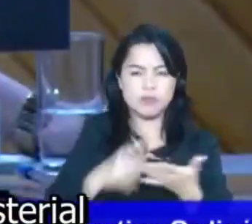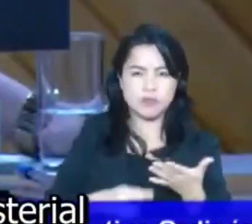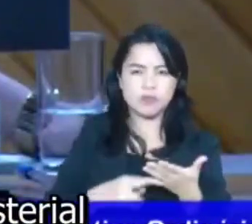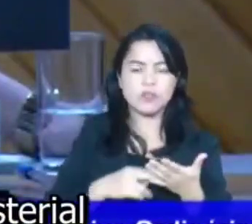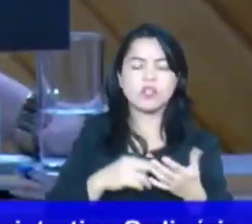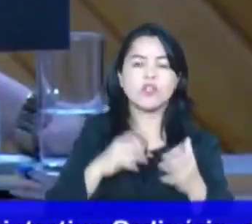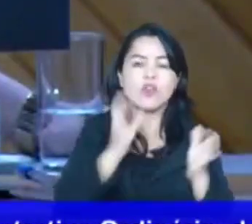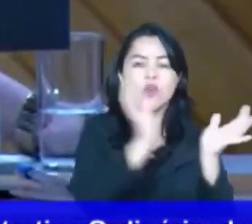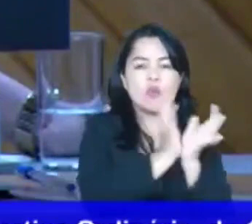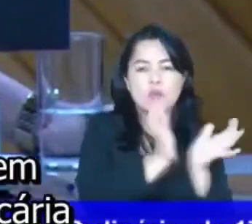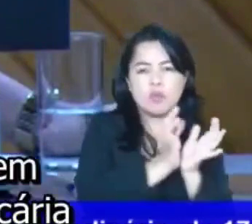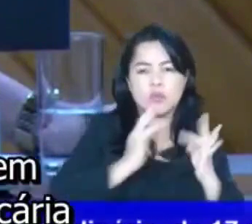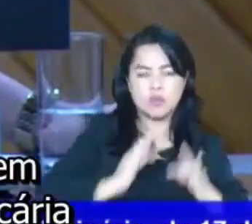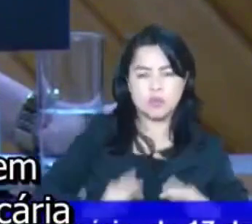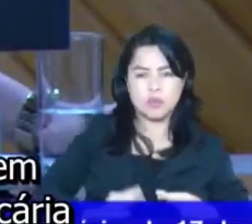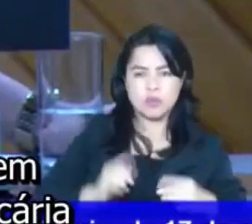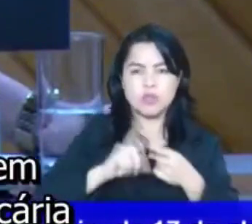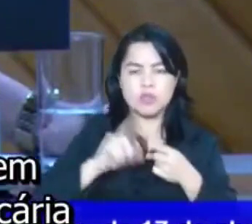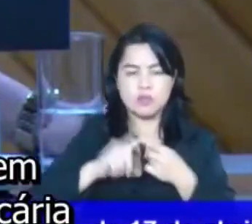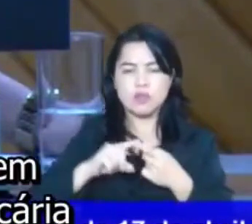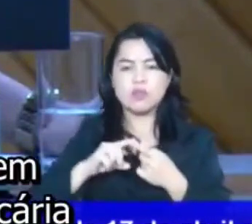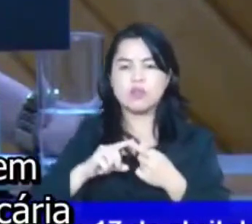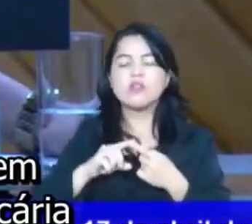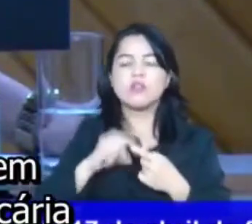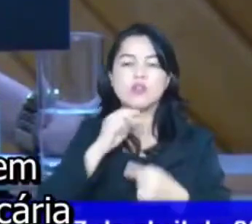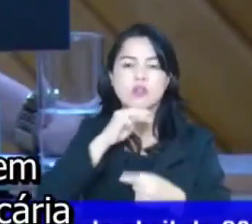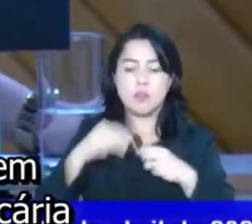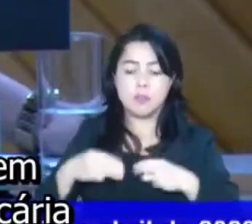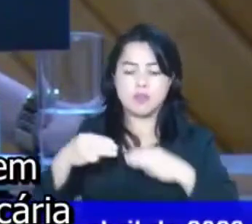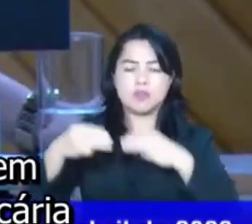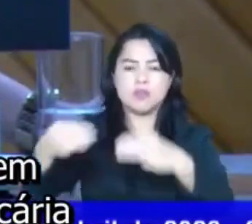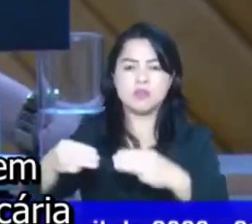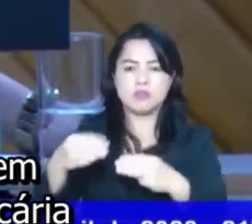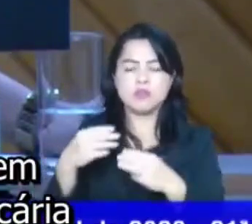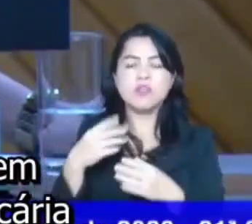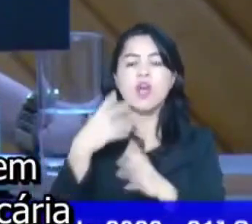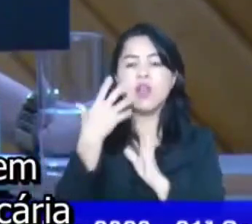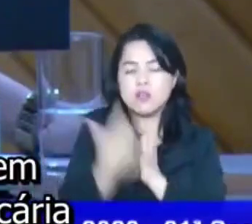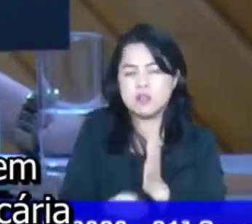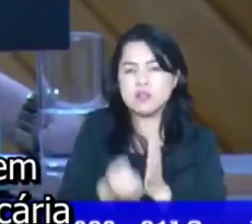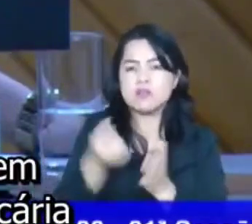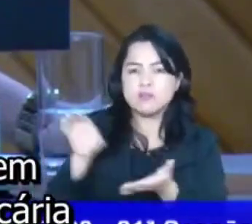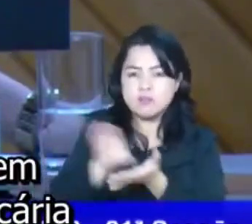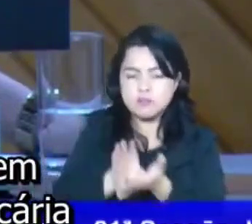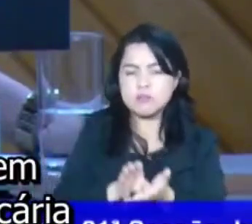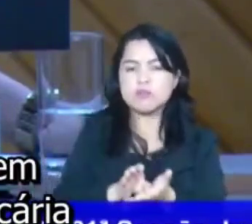quanto o ministerial aprovaram com ressalvas as contas do candidato em razão da